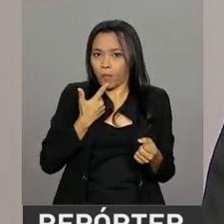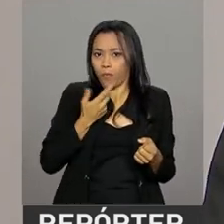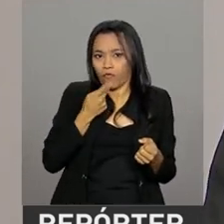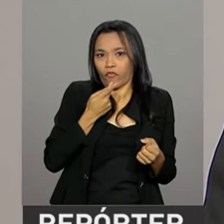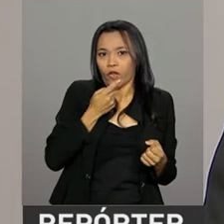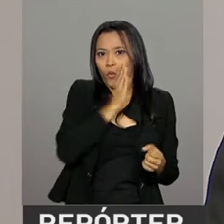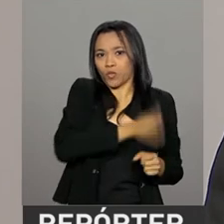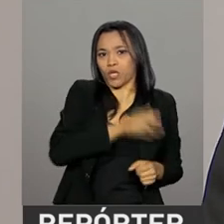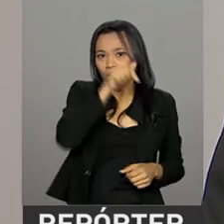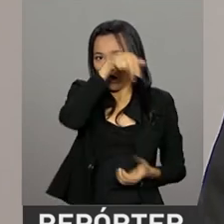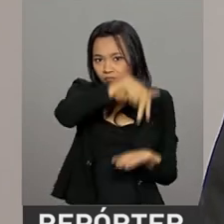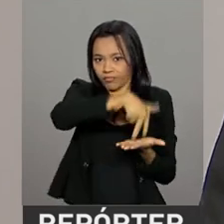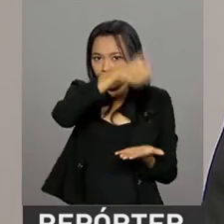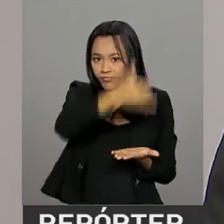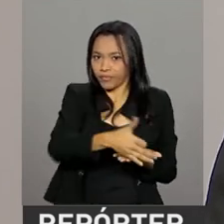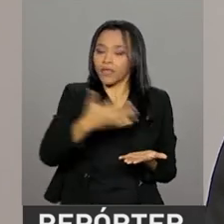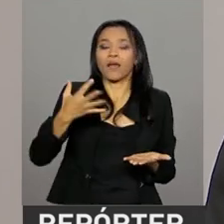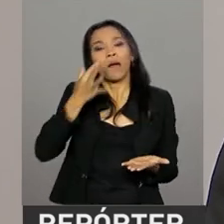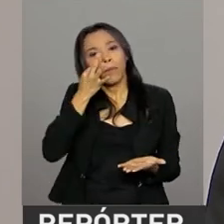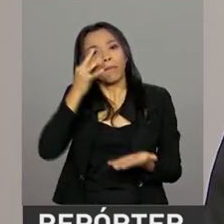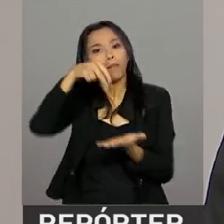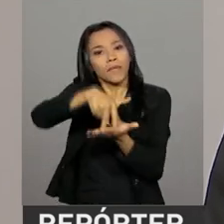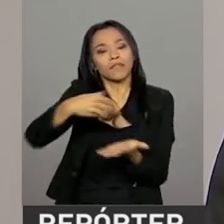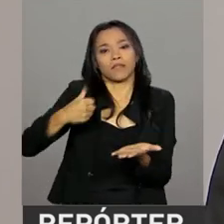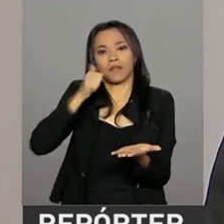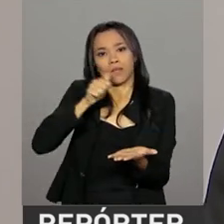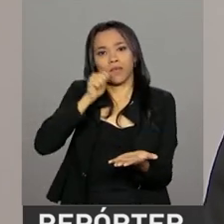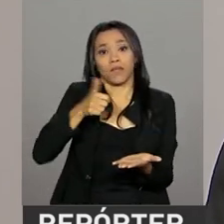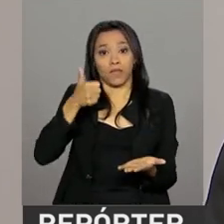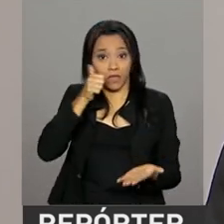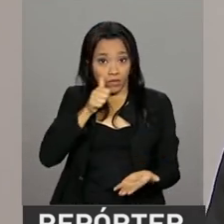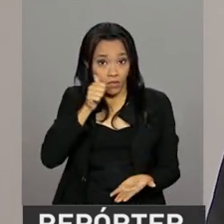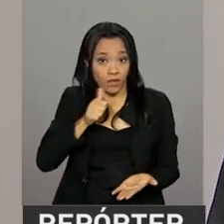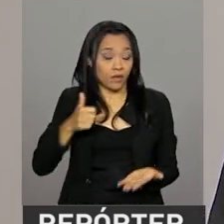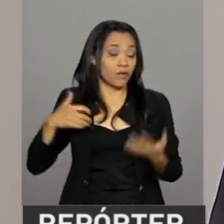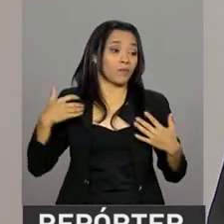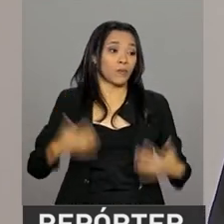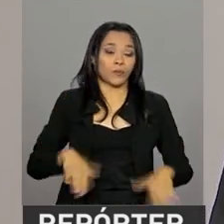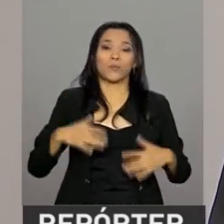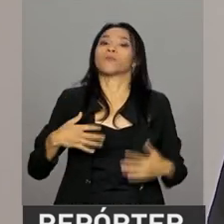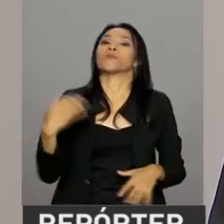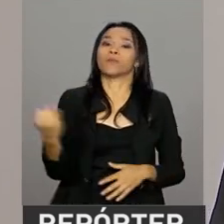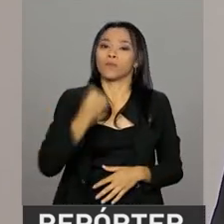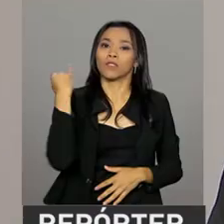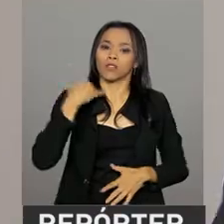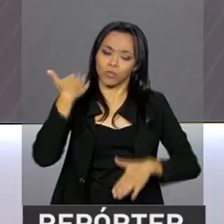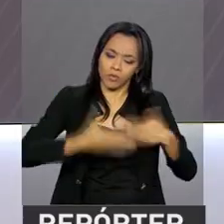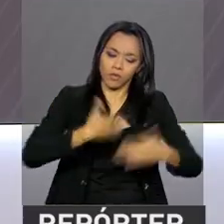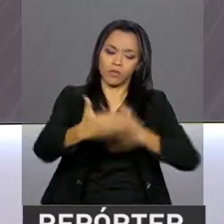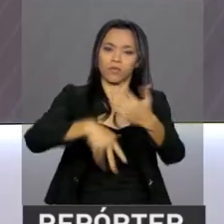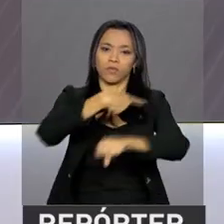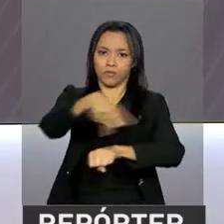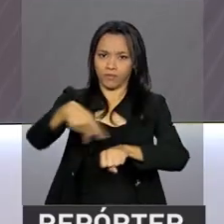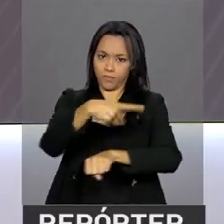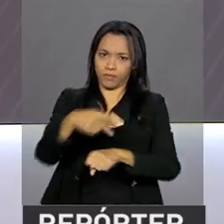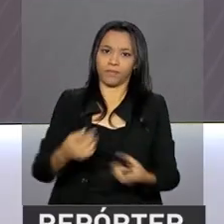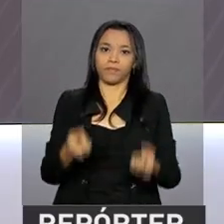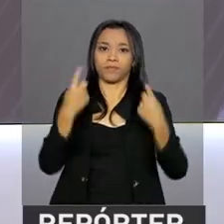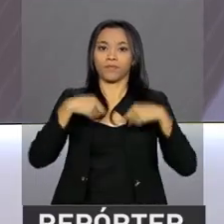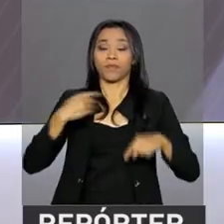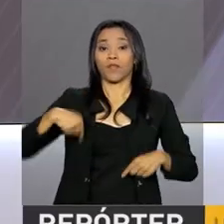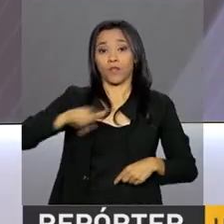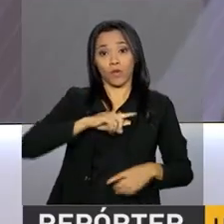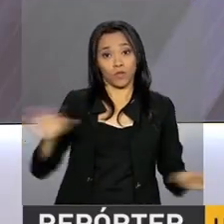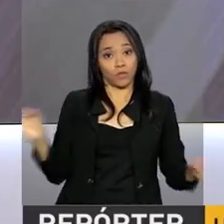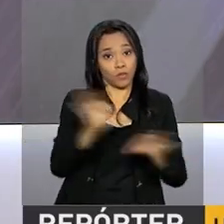a presença da mulher é fundamental para o desenvolvimento do país nós ficamos